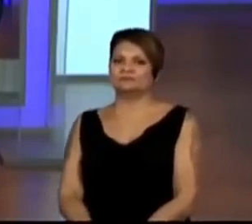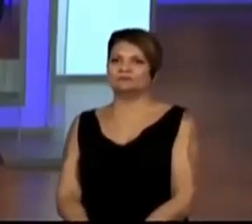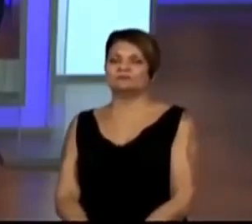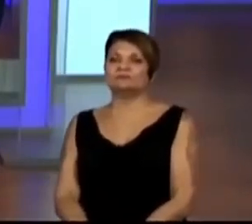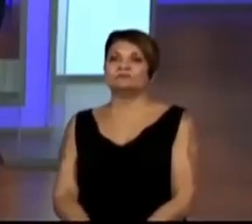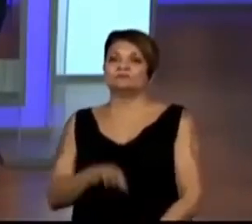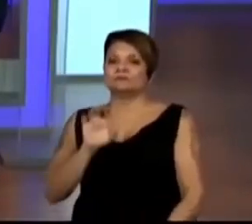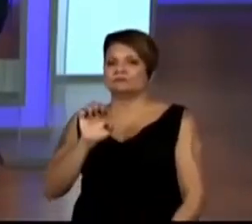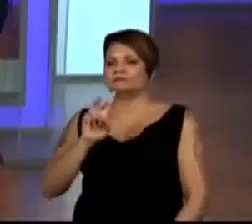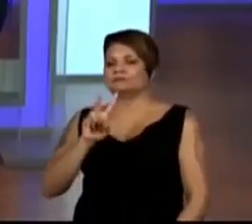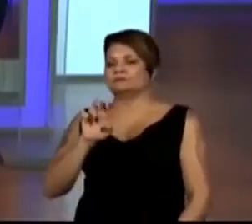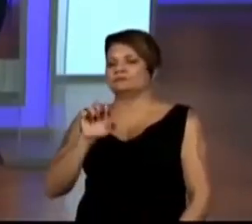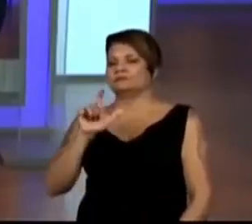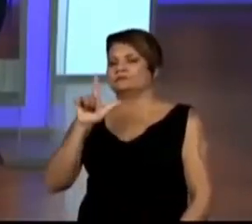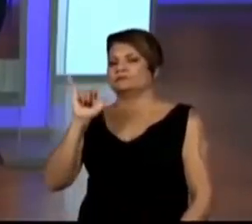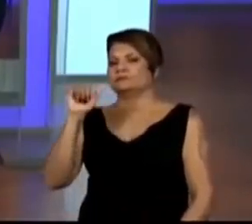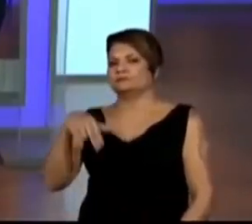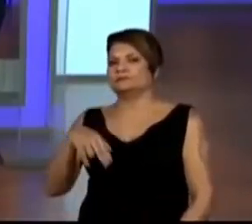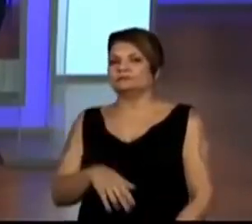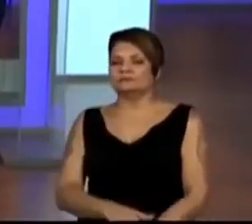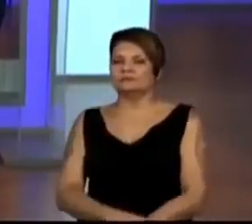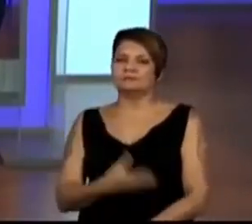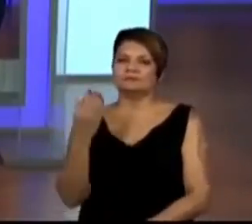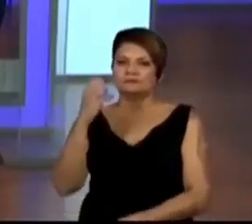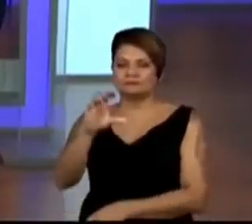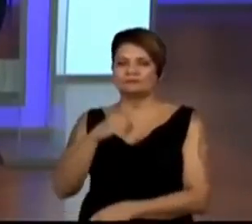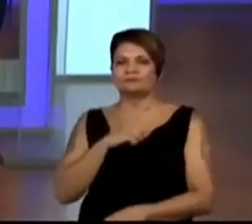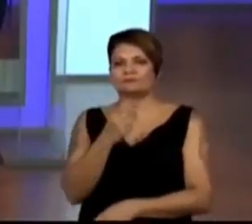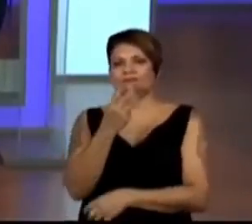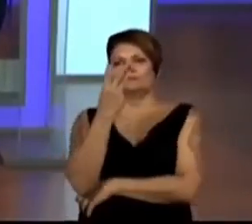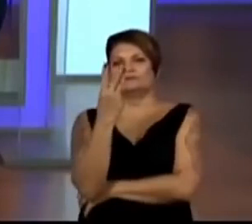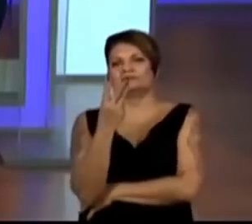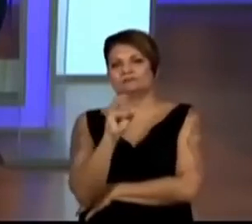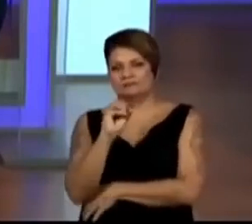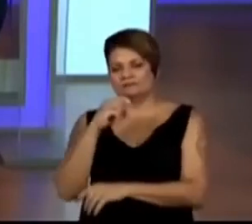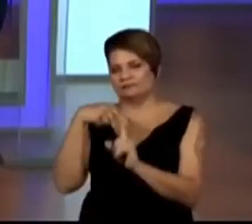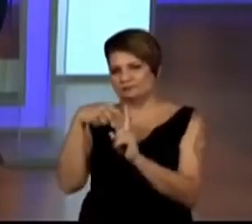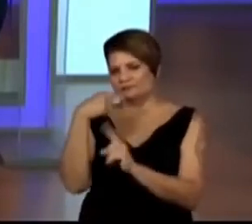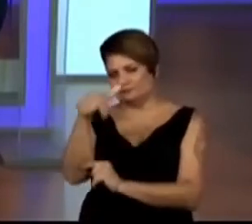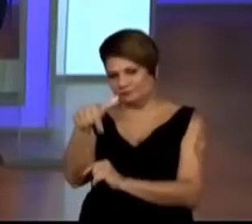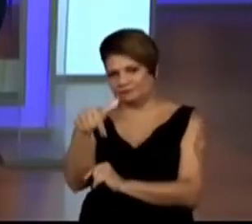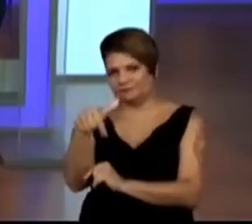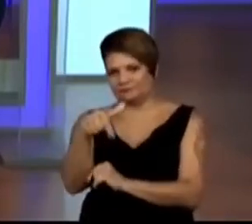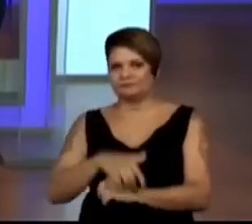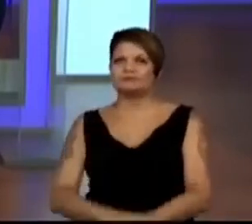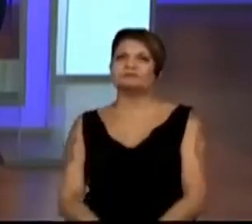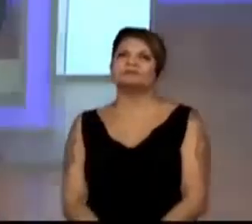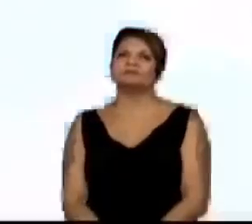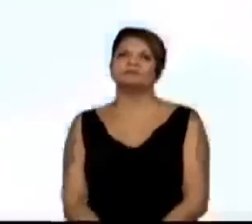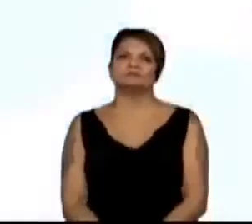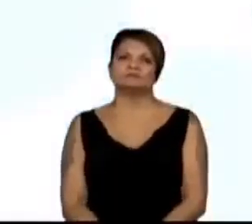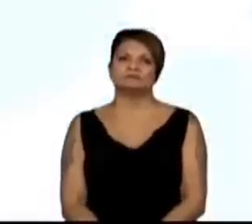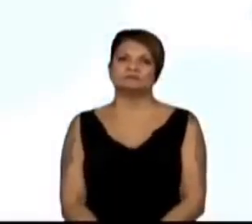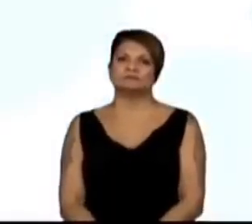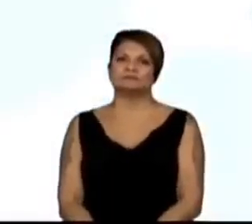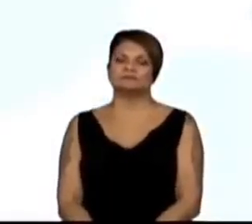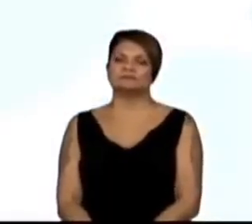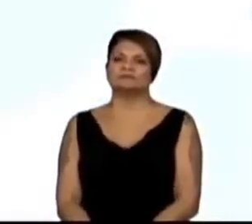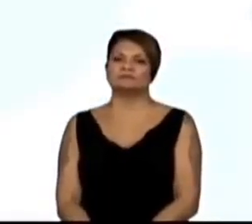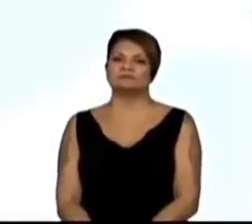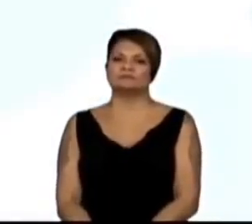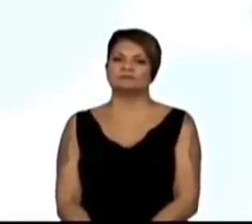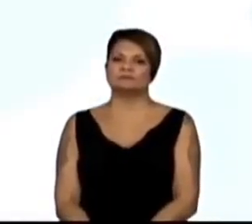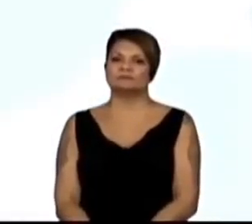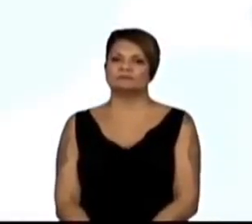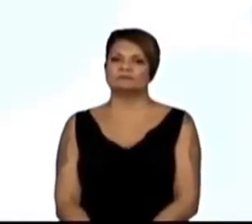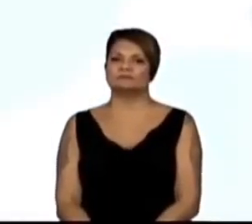A Evelyn, 30 mais 7. Vamos lá. Então nós vamos decompor o 37. 30 mais 7. Mais